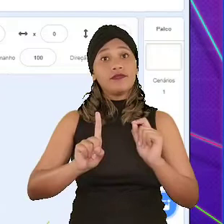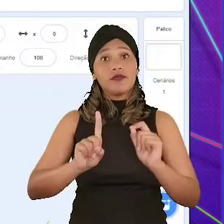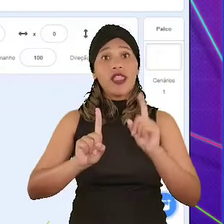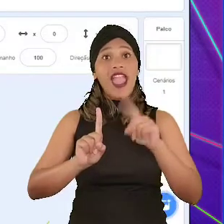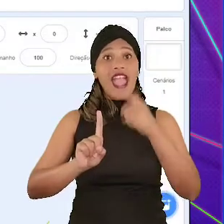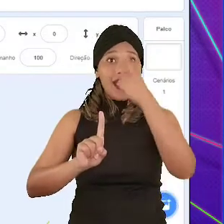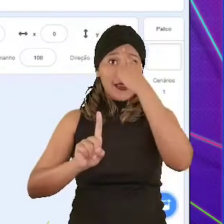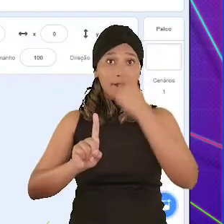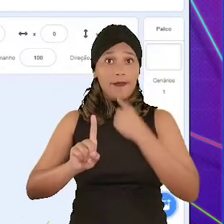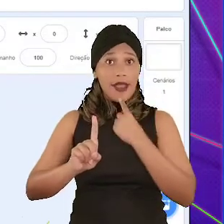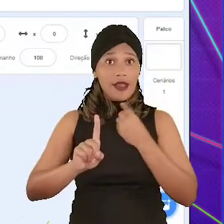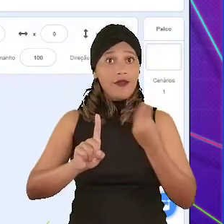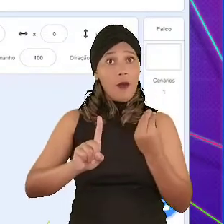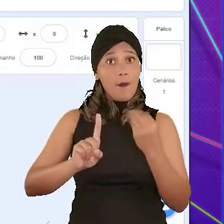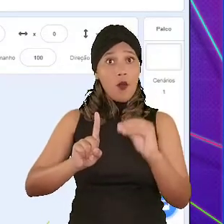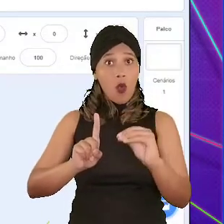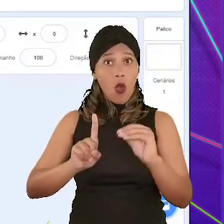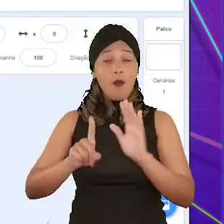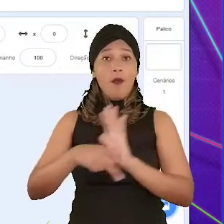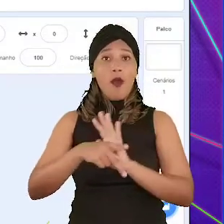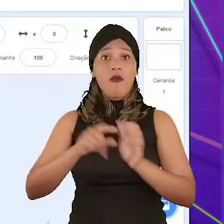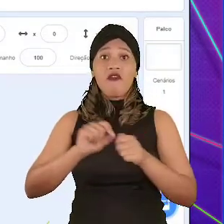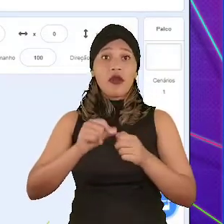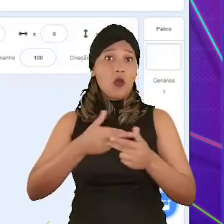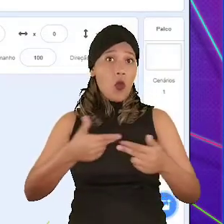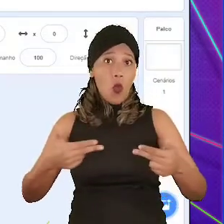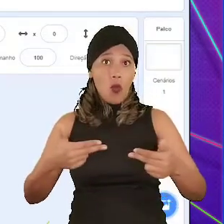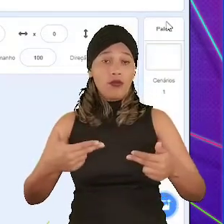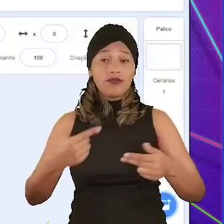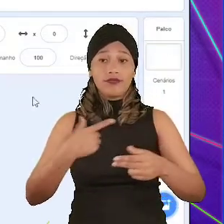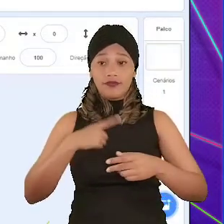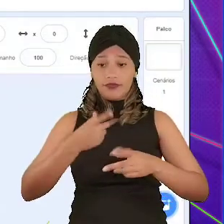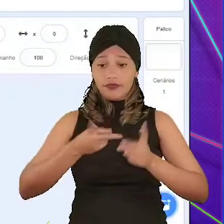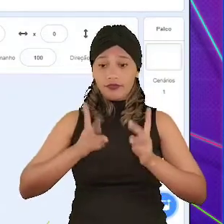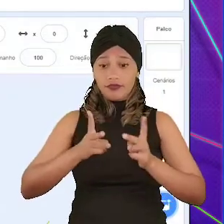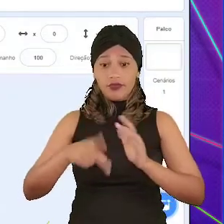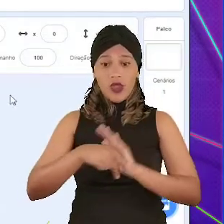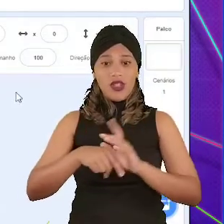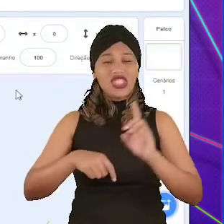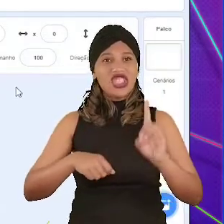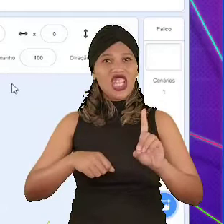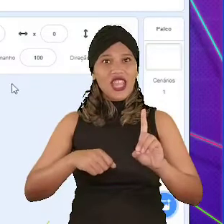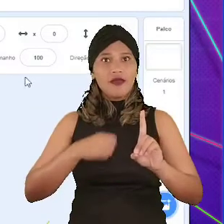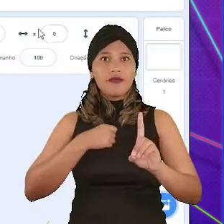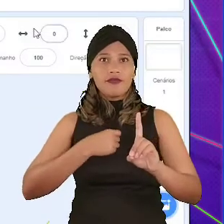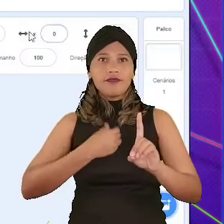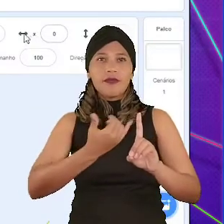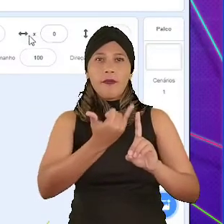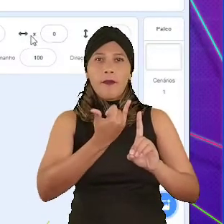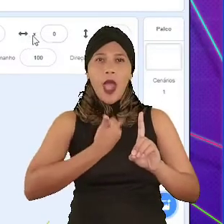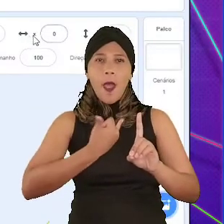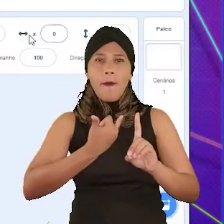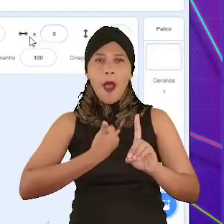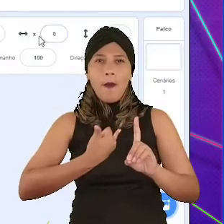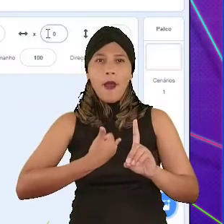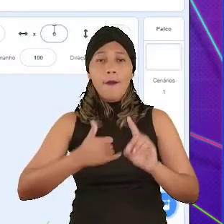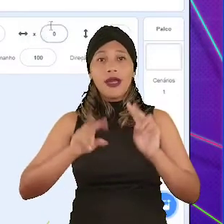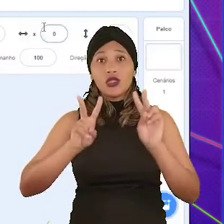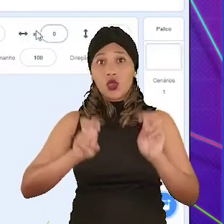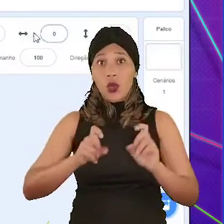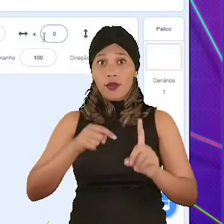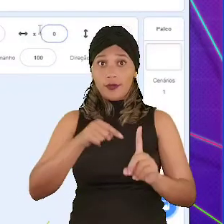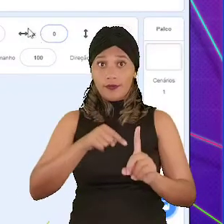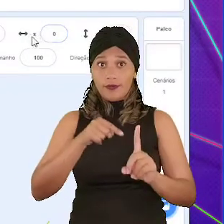atores os atores são basicamente a imagem que nós vamos programar para fazer alguma coisa e toda essa parte do lado direito vai estar dando para a gente